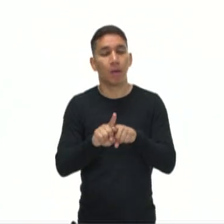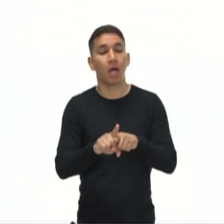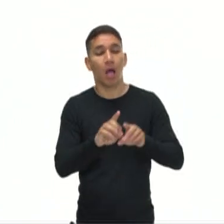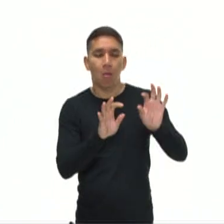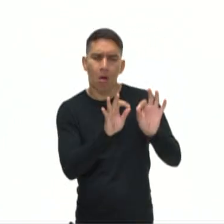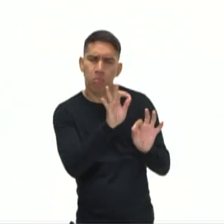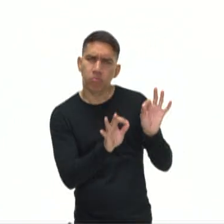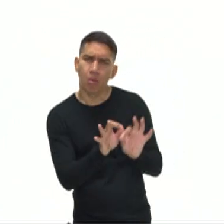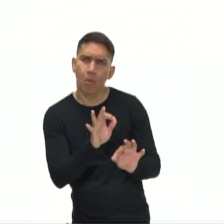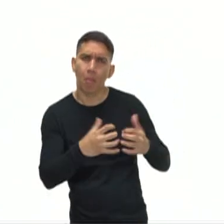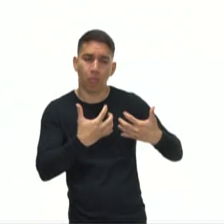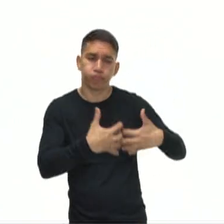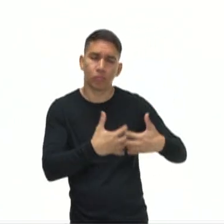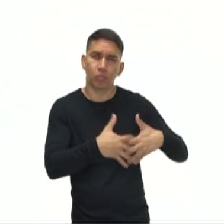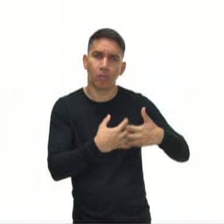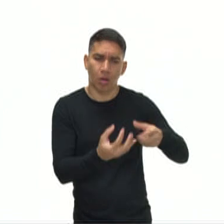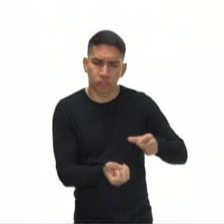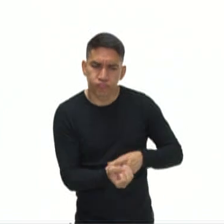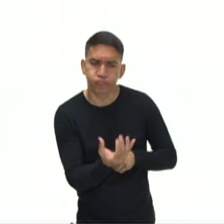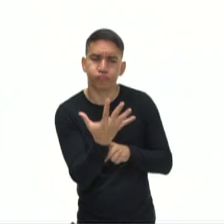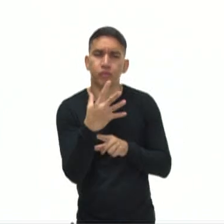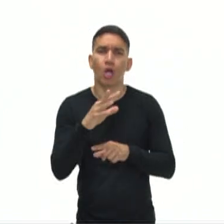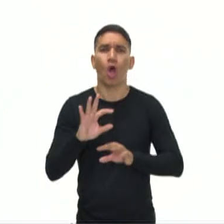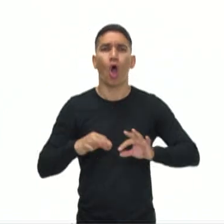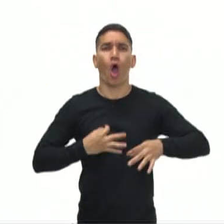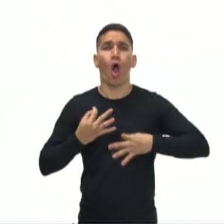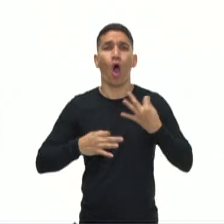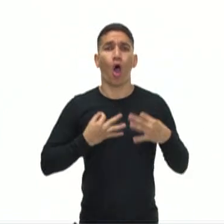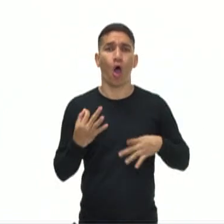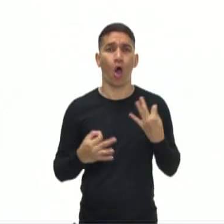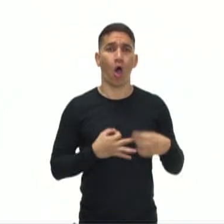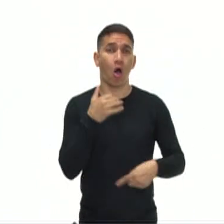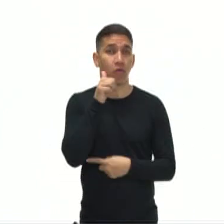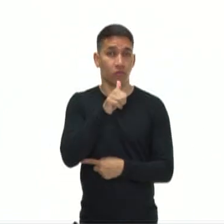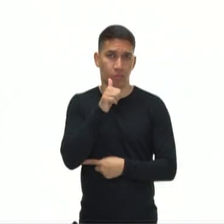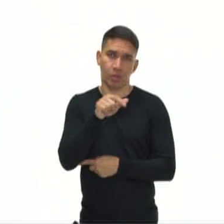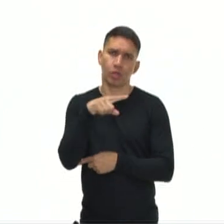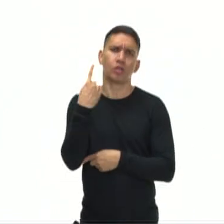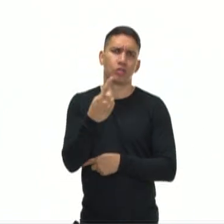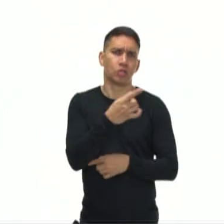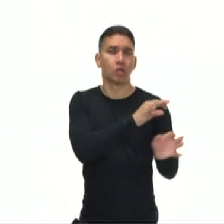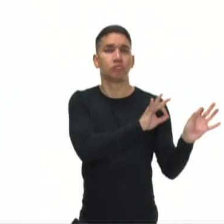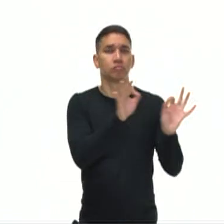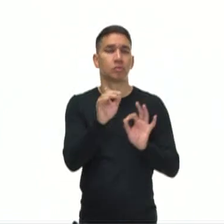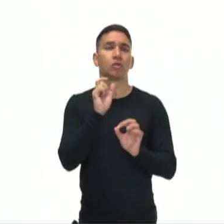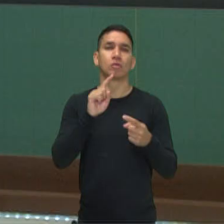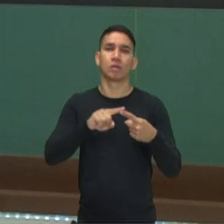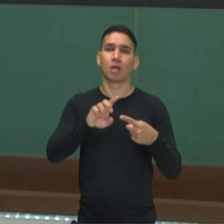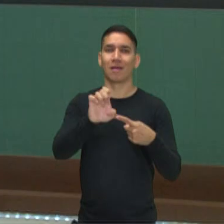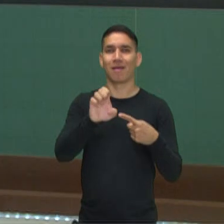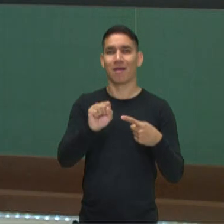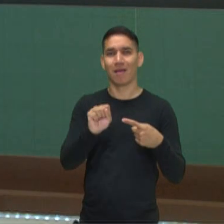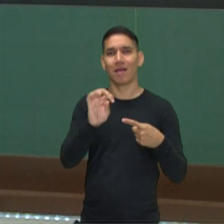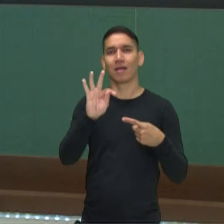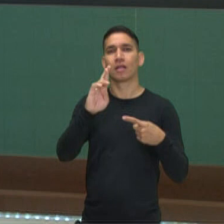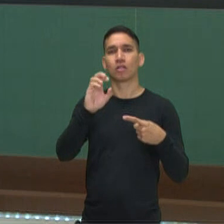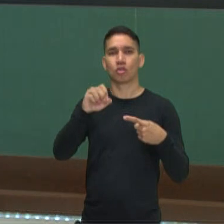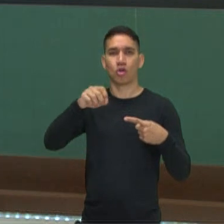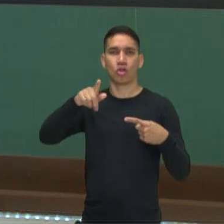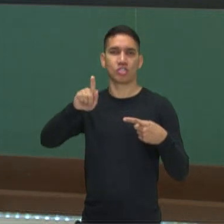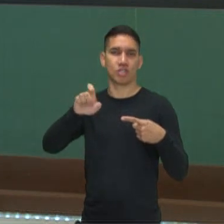também produz hormônios. Os hormônios femininos aí que a gente já viu, estrógeno e